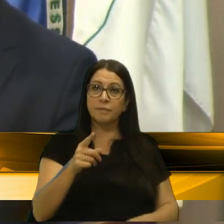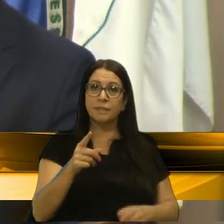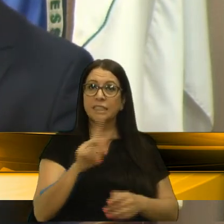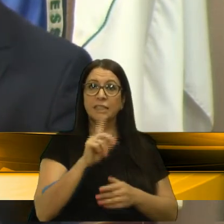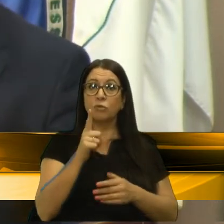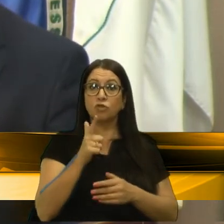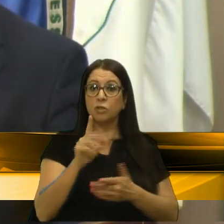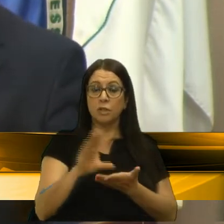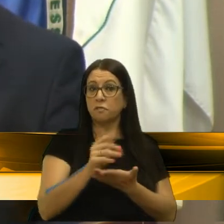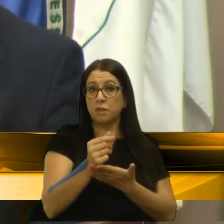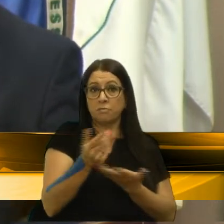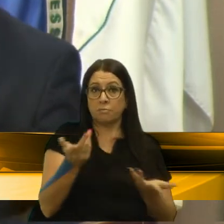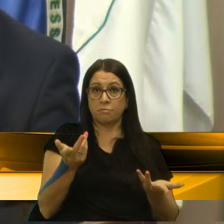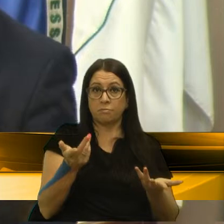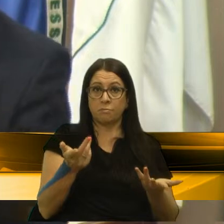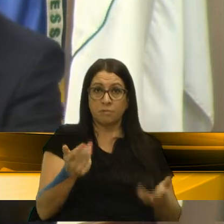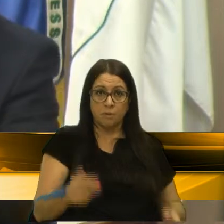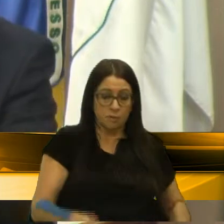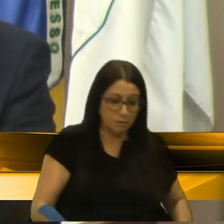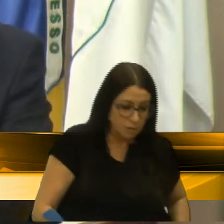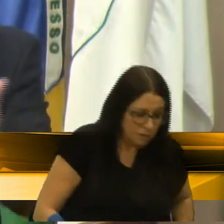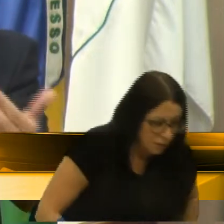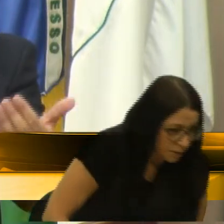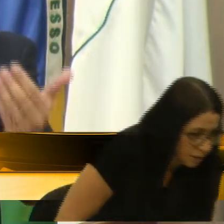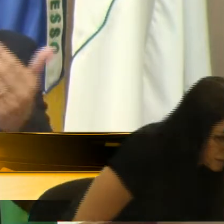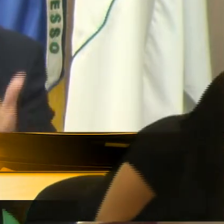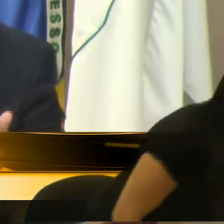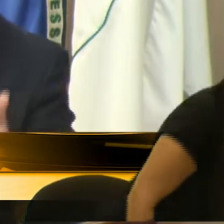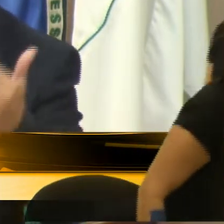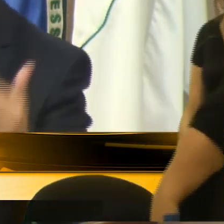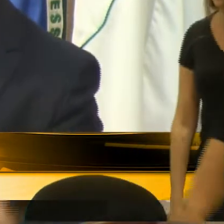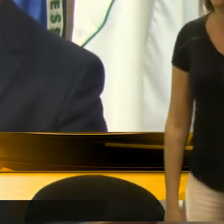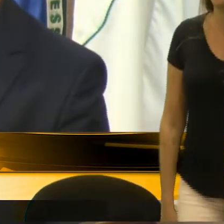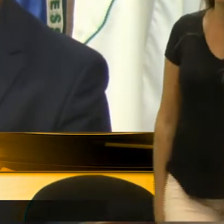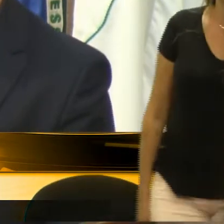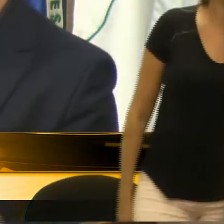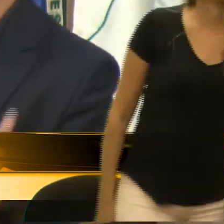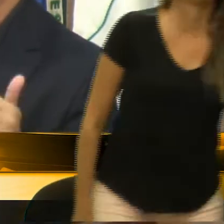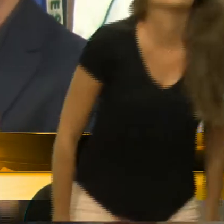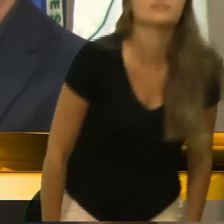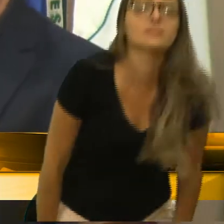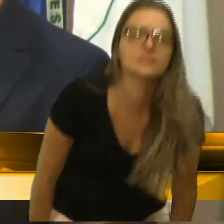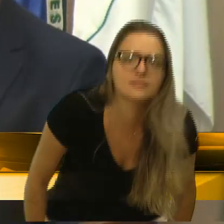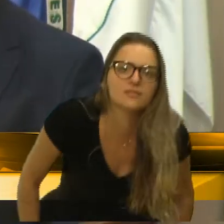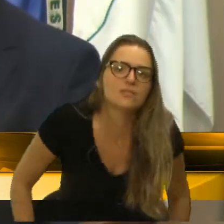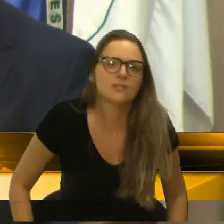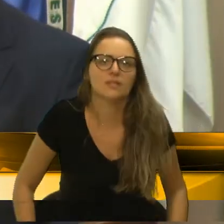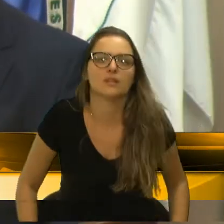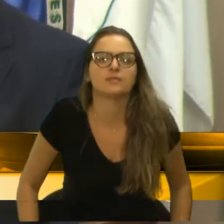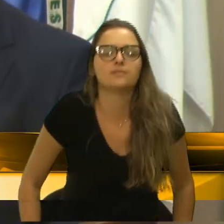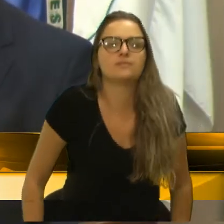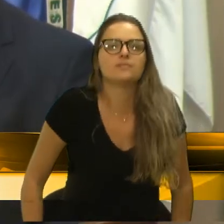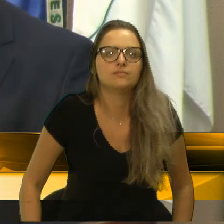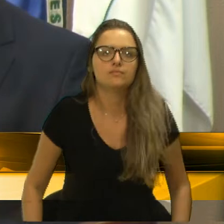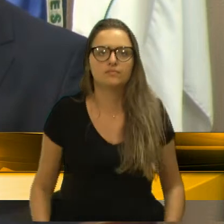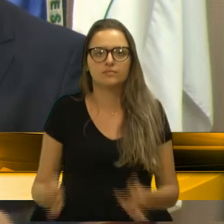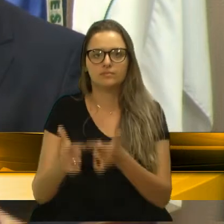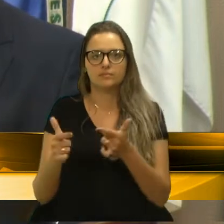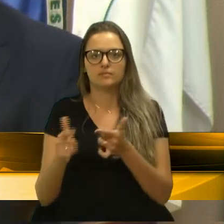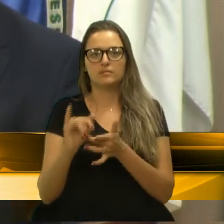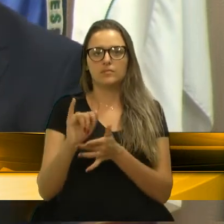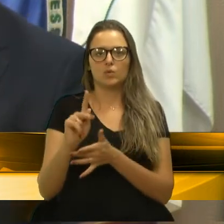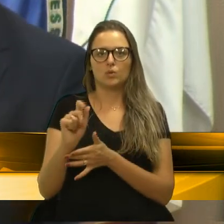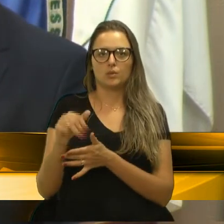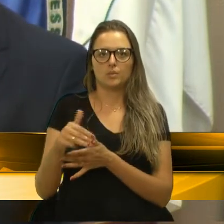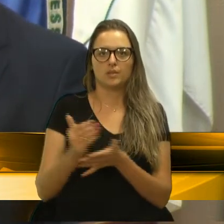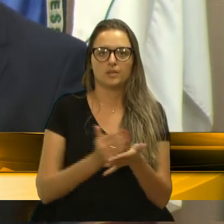não tinha verba para isso. Mesmo assim, não tendo verba, a Prefeitura e a antiga direção do IPAM começou todo um